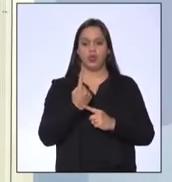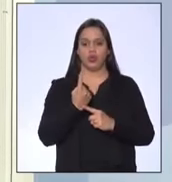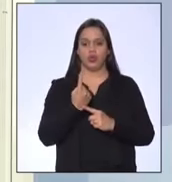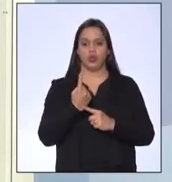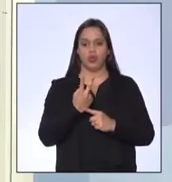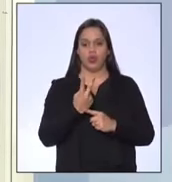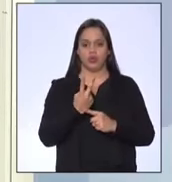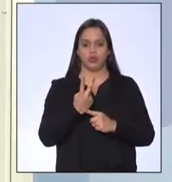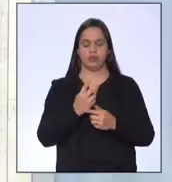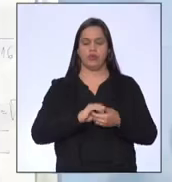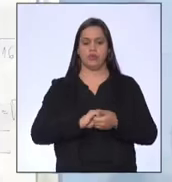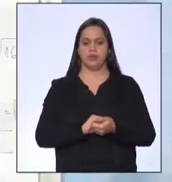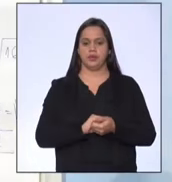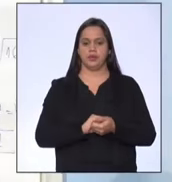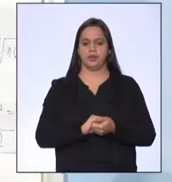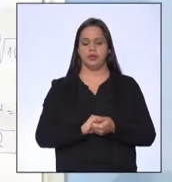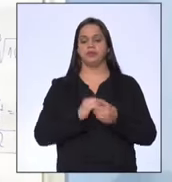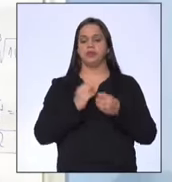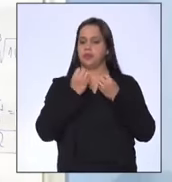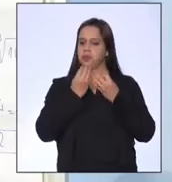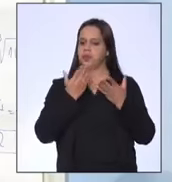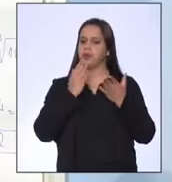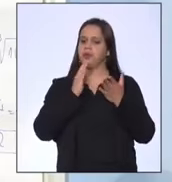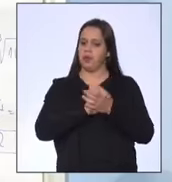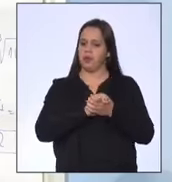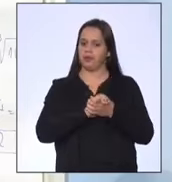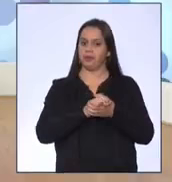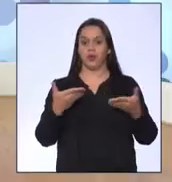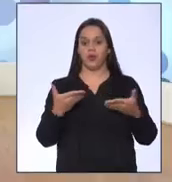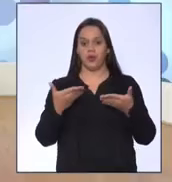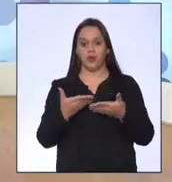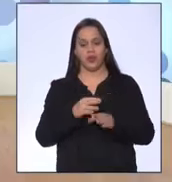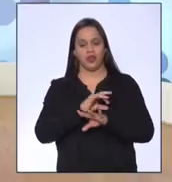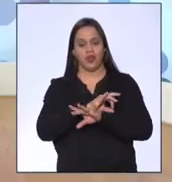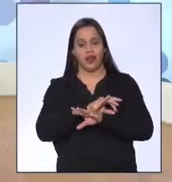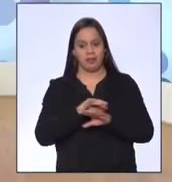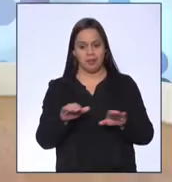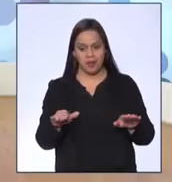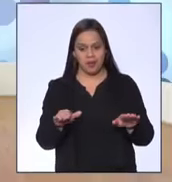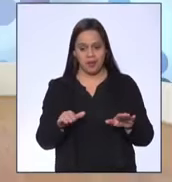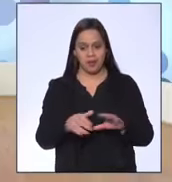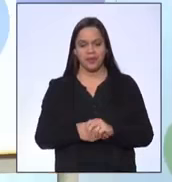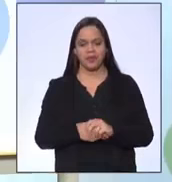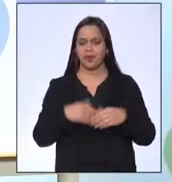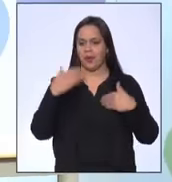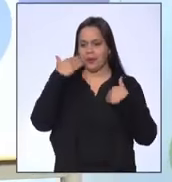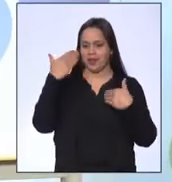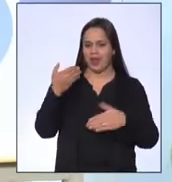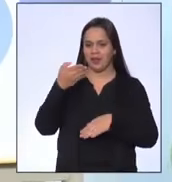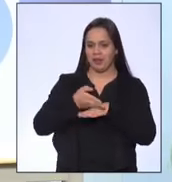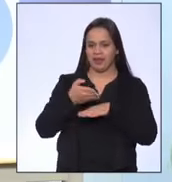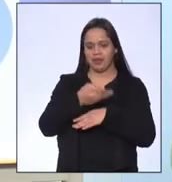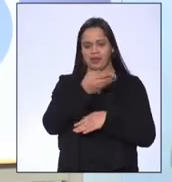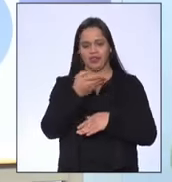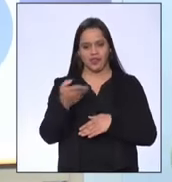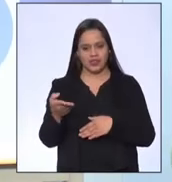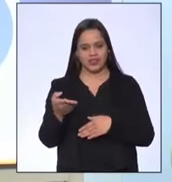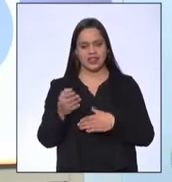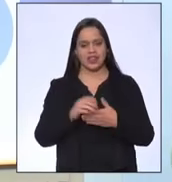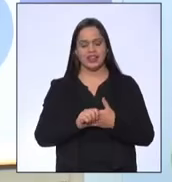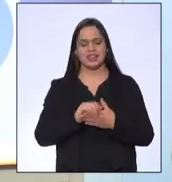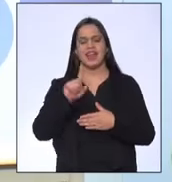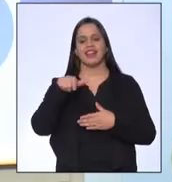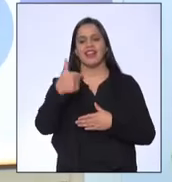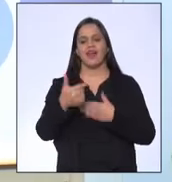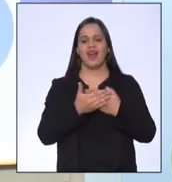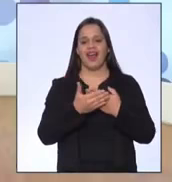Muito bom! É isso aí, Isaac. Vamos parar por hoje? Vamos parar por hoje. Obrigado pela participação de vocês e até